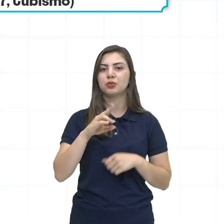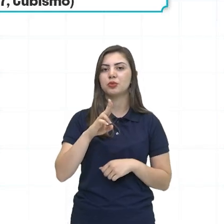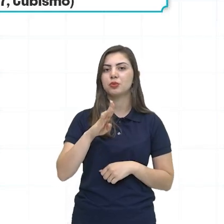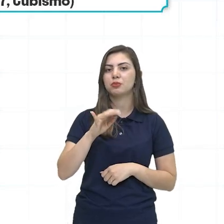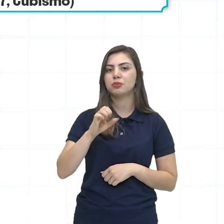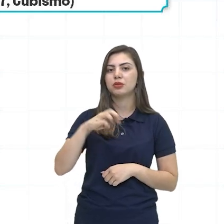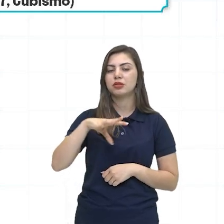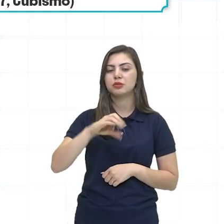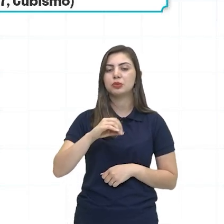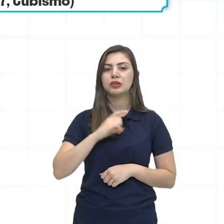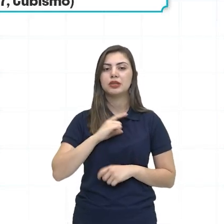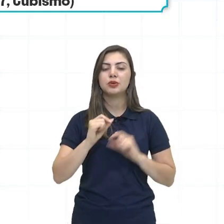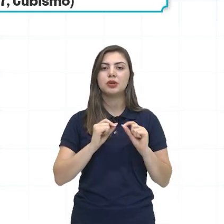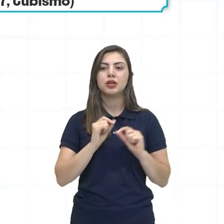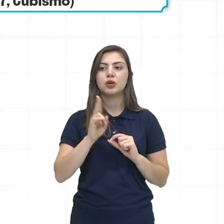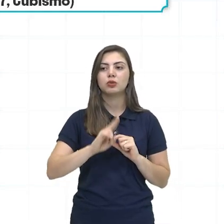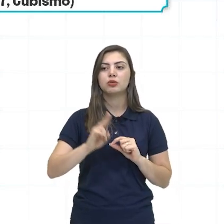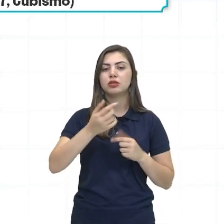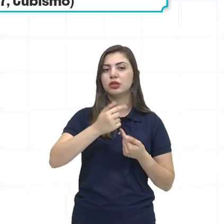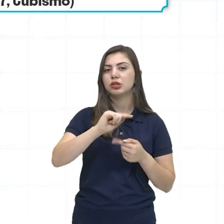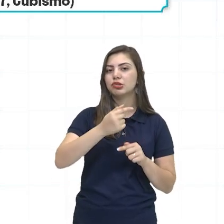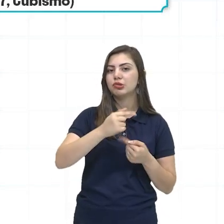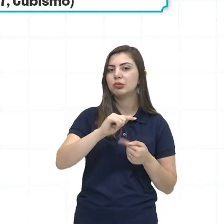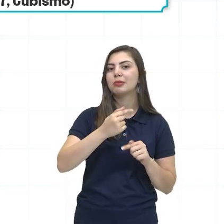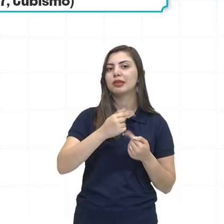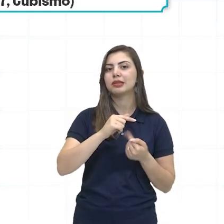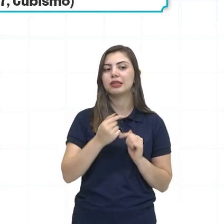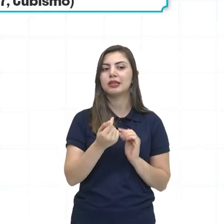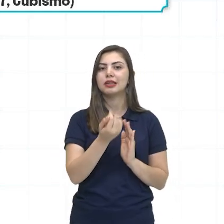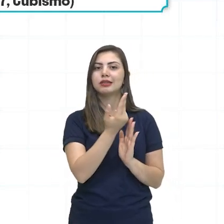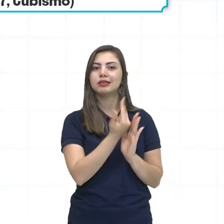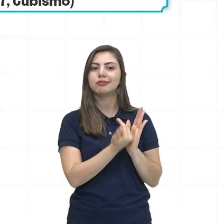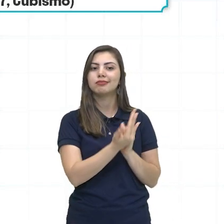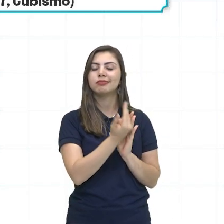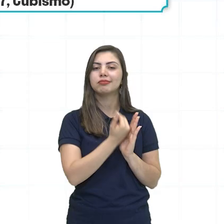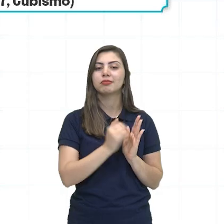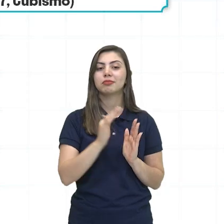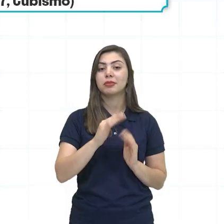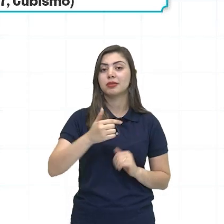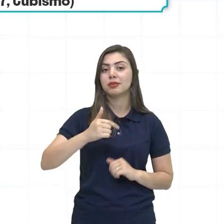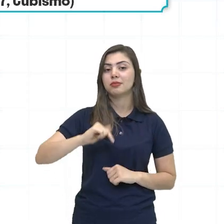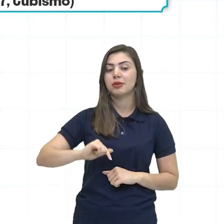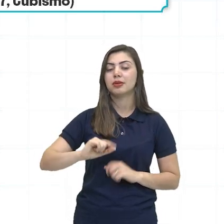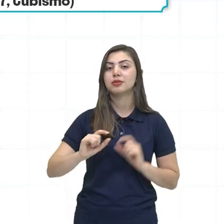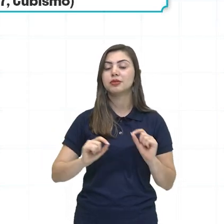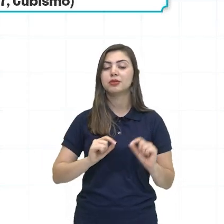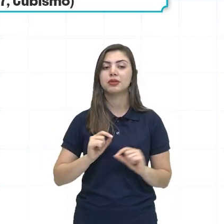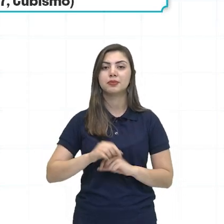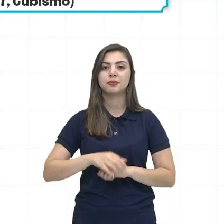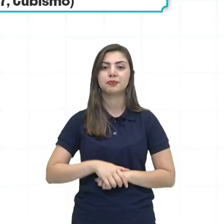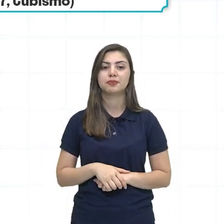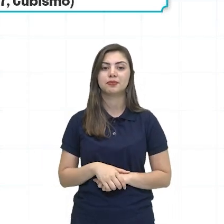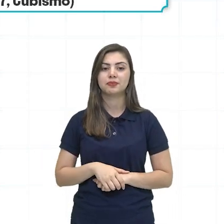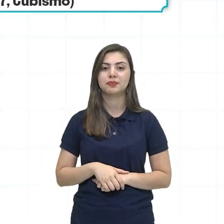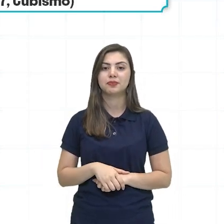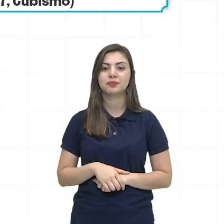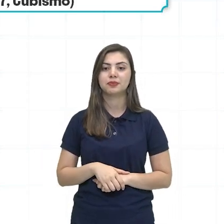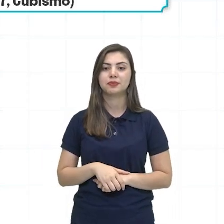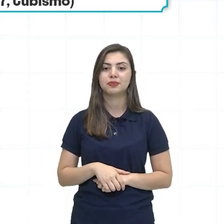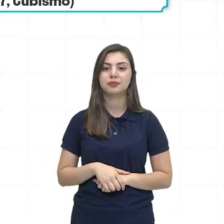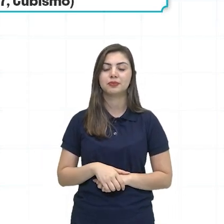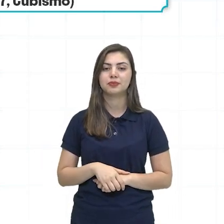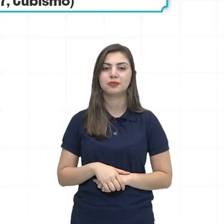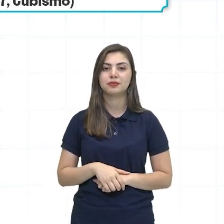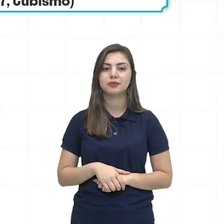retas. Então, era uma forma, o Cézanne acreditava que era uma forma de se aproximar da natureza, se transformar, né?